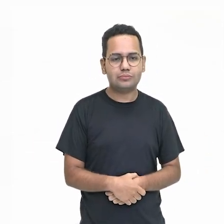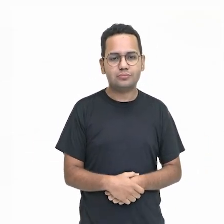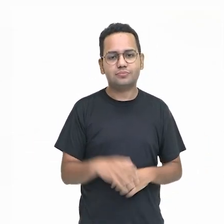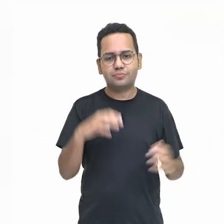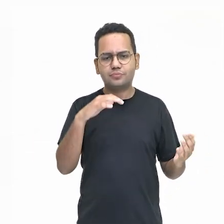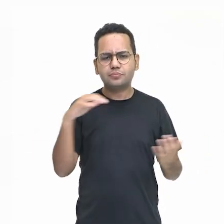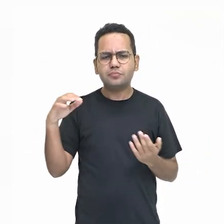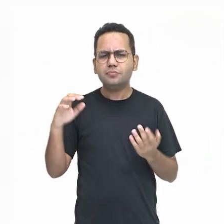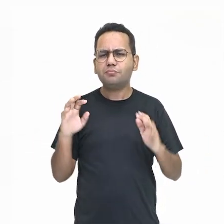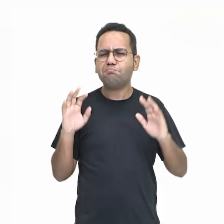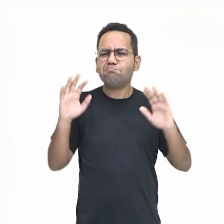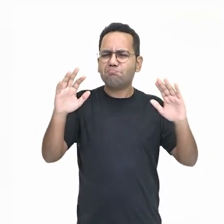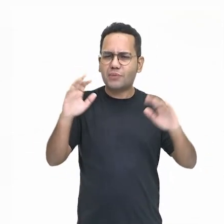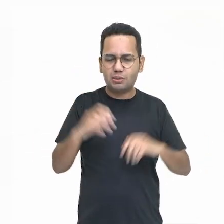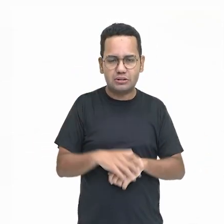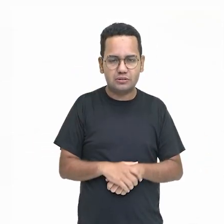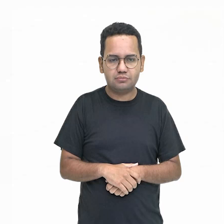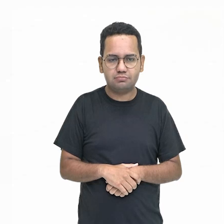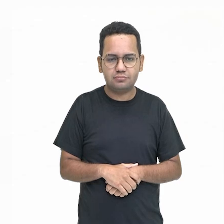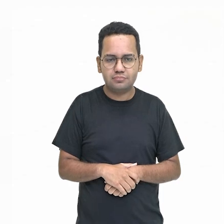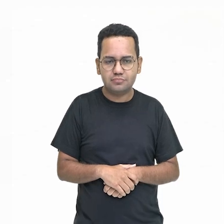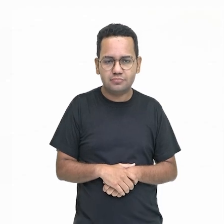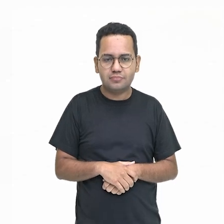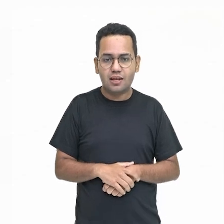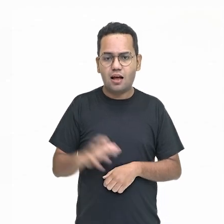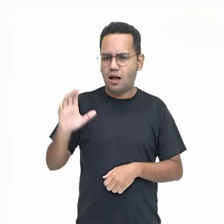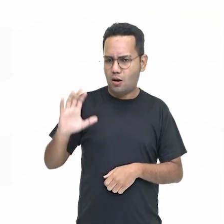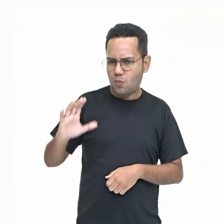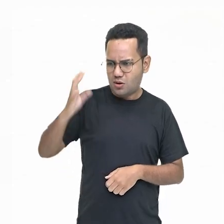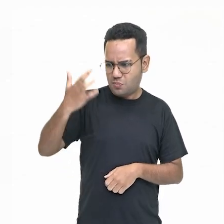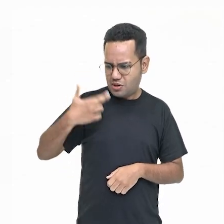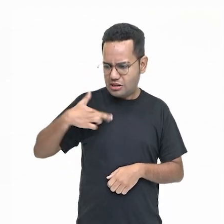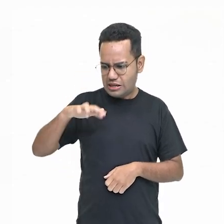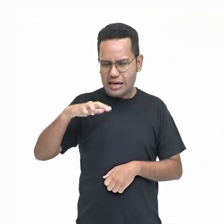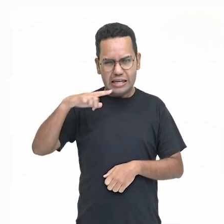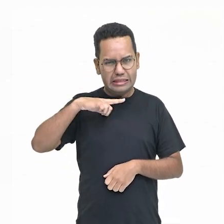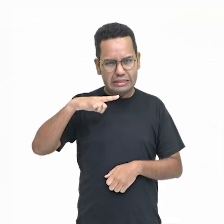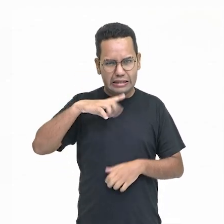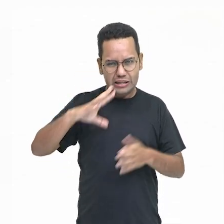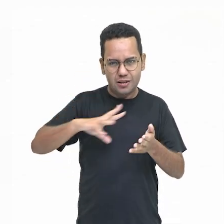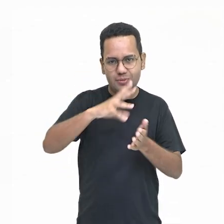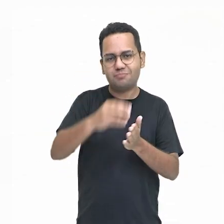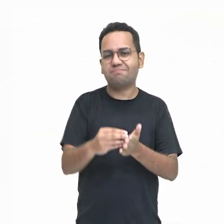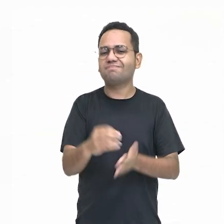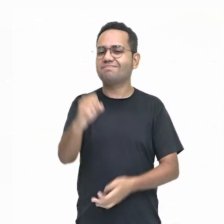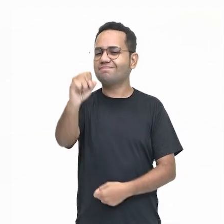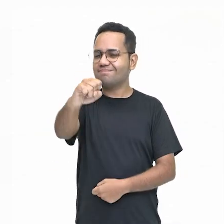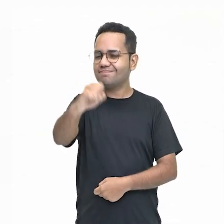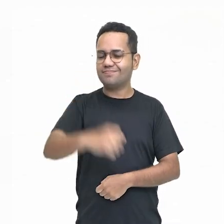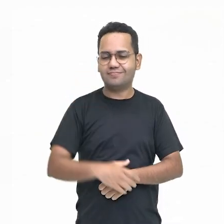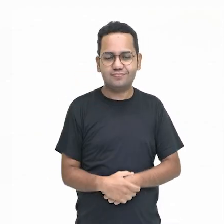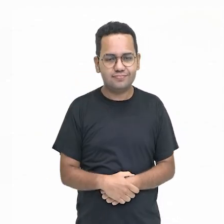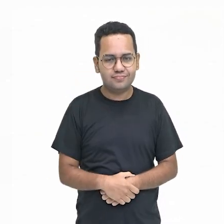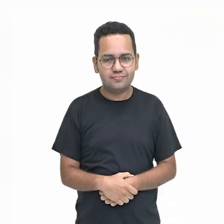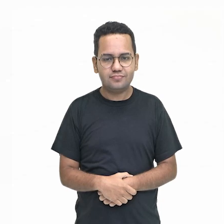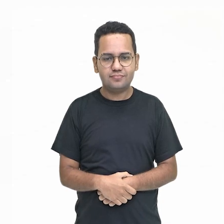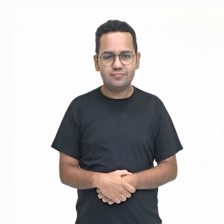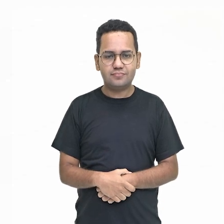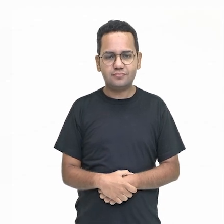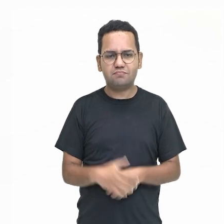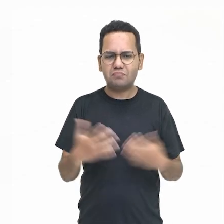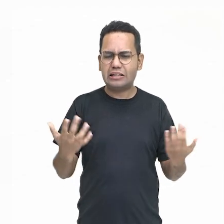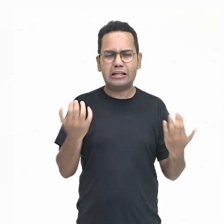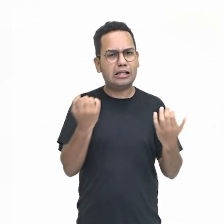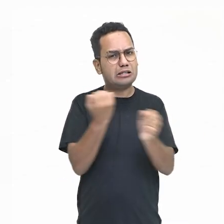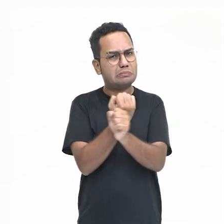acontecem aqui na nossa Amazônia. E se é impossível falar de uma única cultura